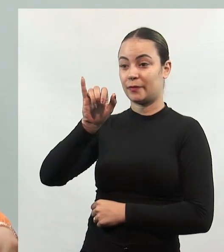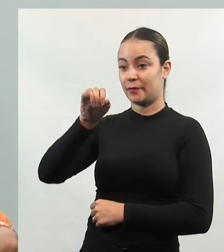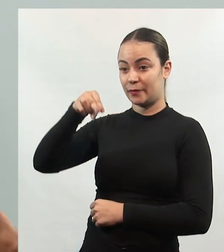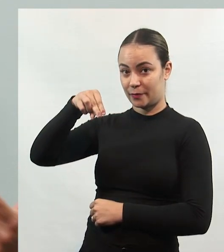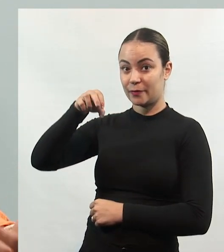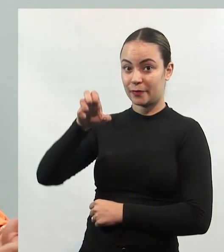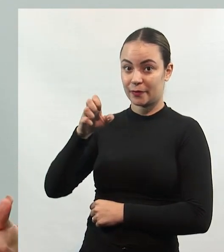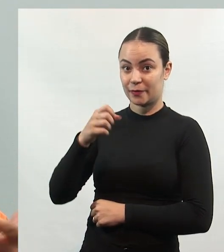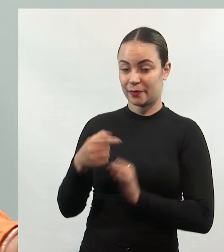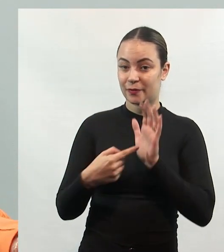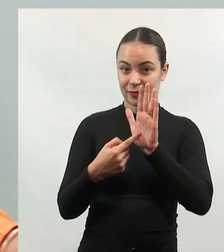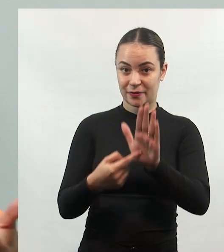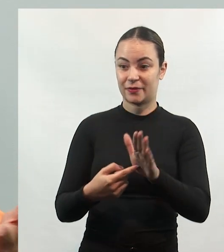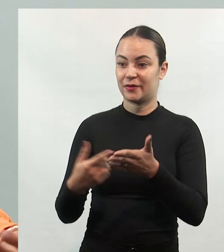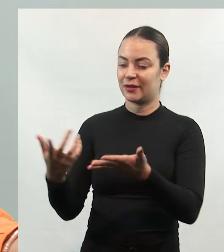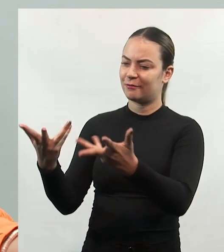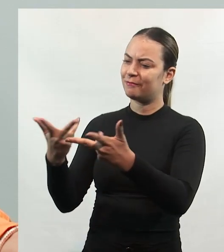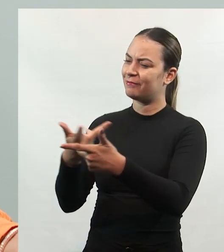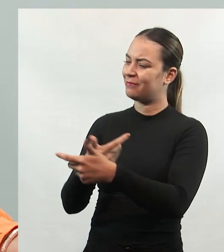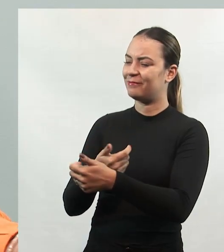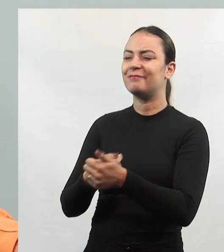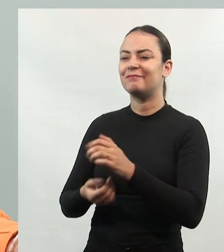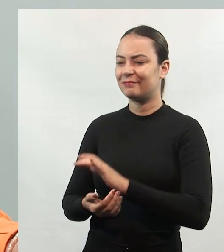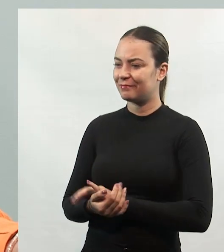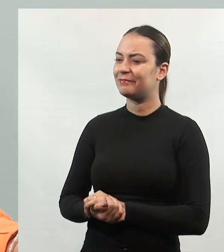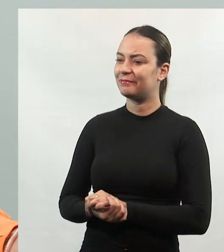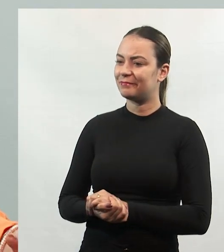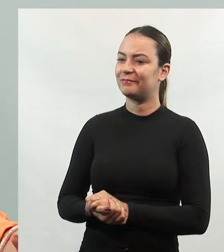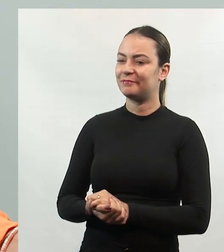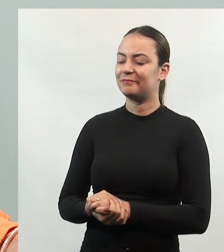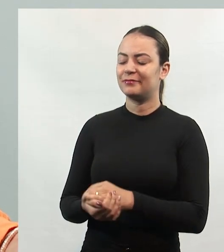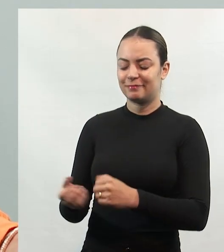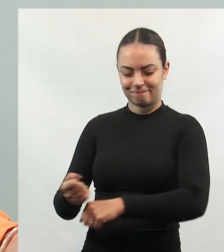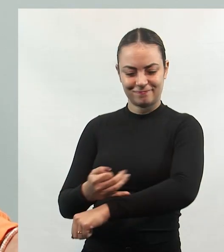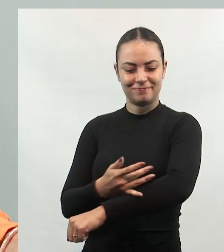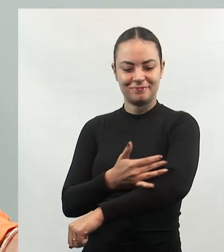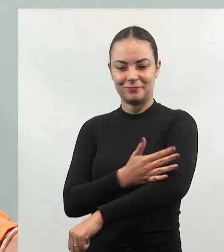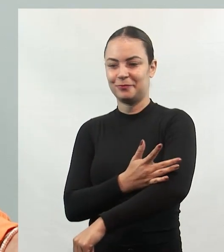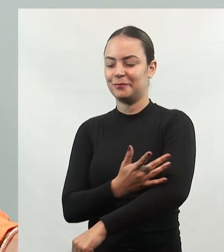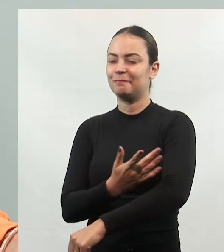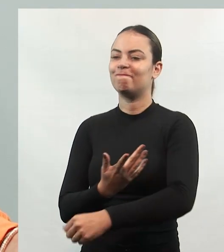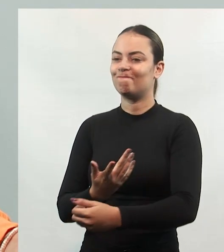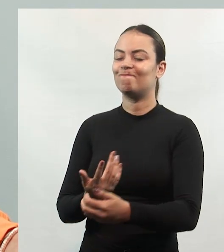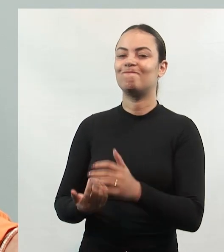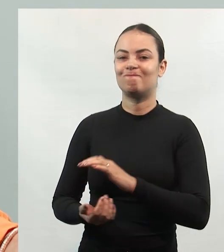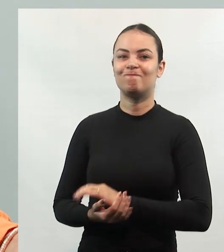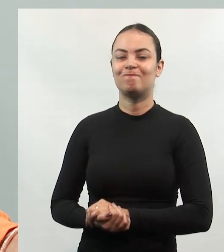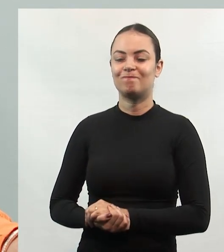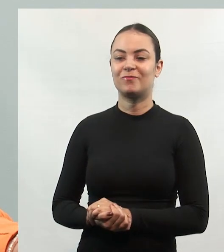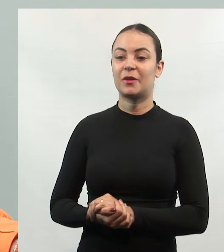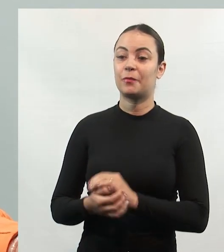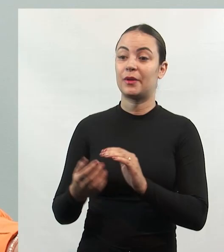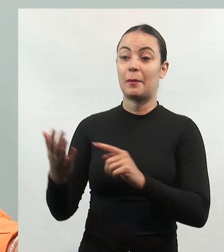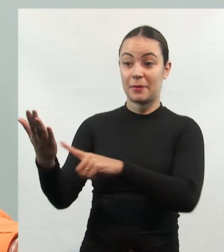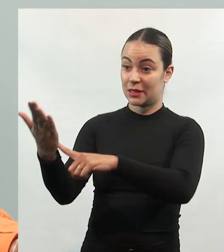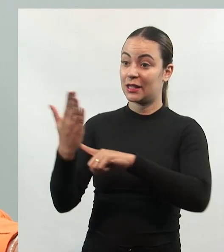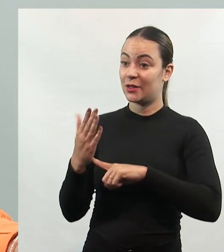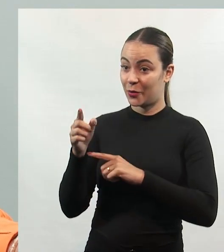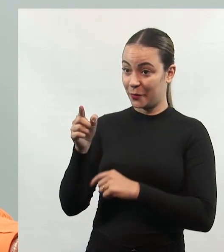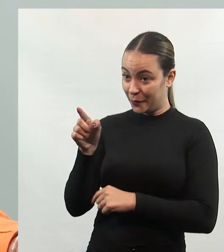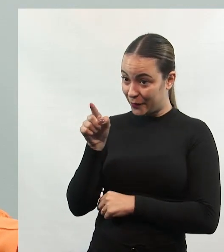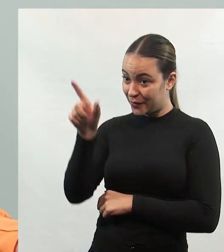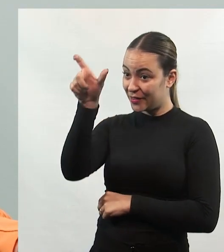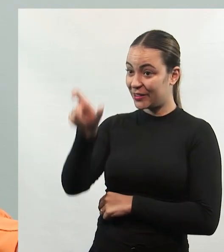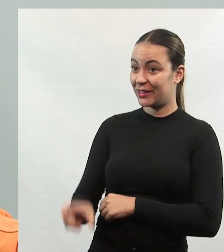dela eu comecei a fazer uma viagem até do meu percurso, Eline, até o Carmela. O quanto foi difícil